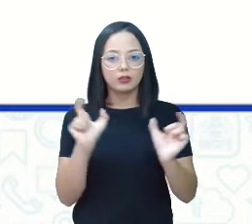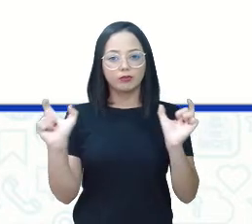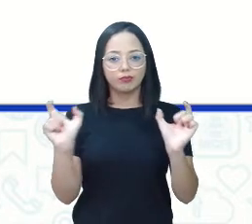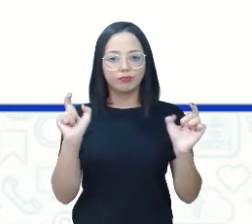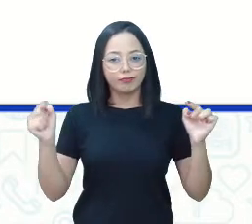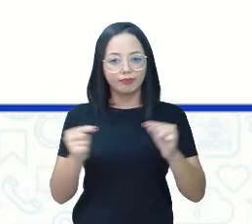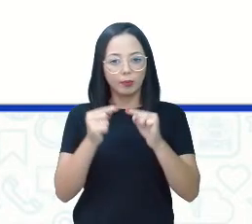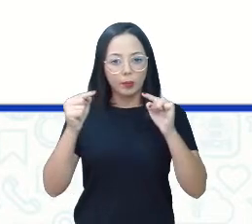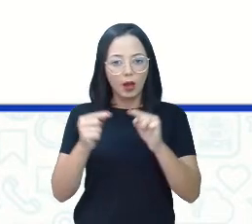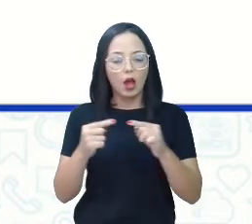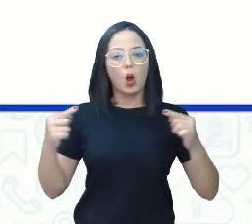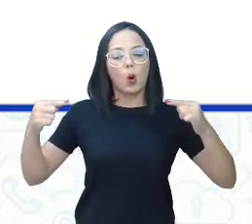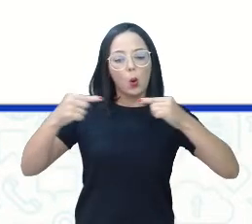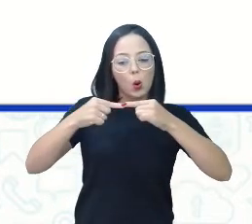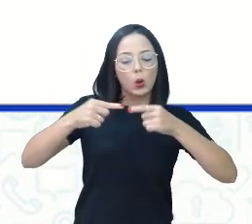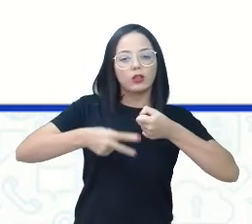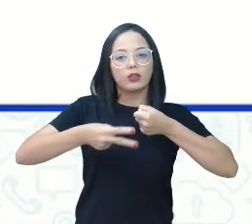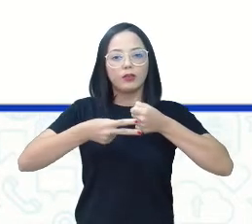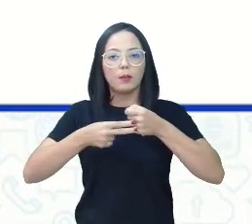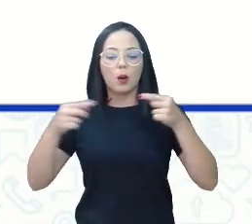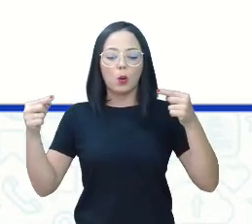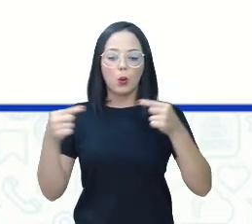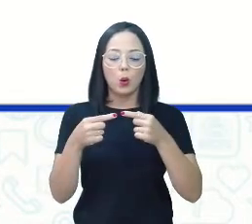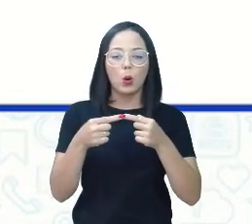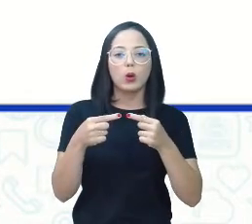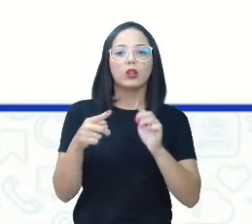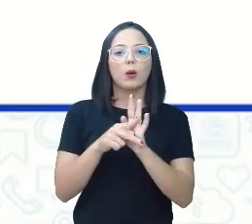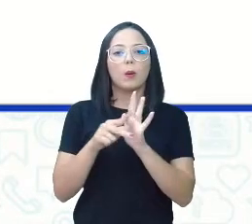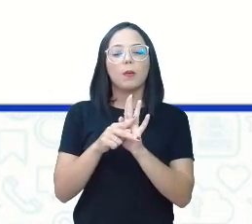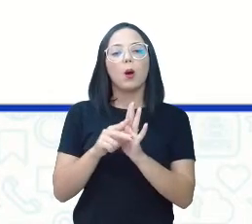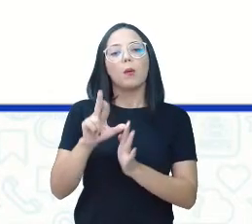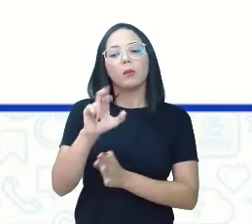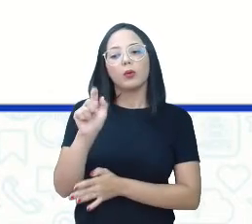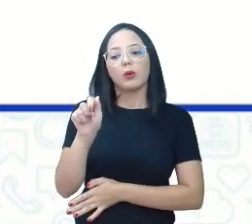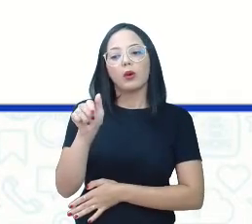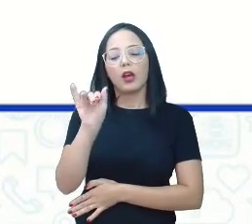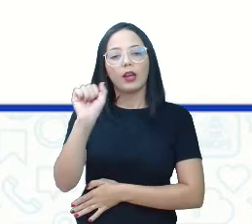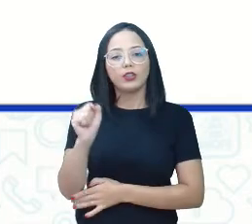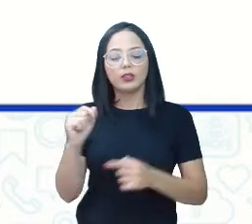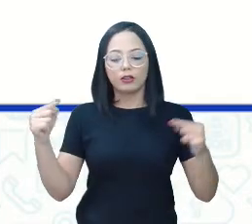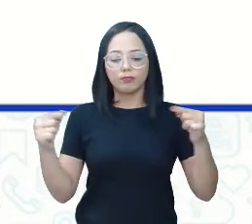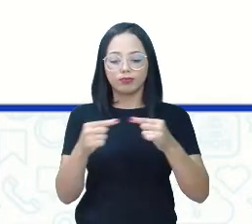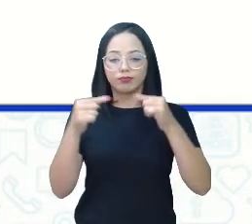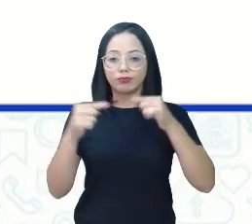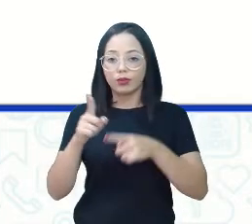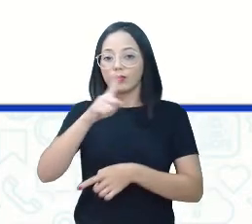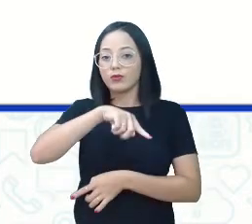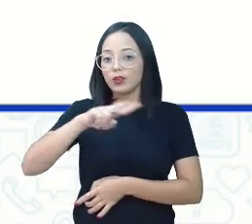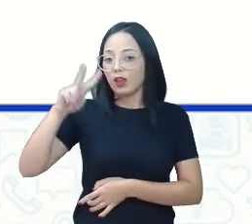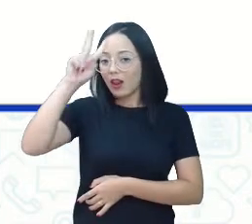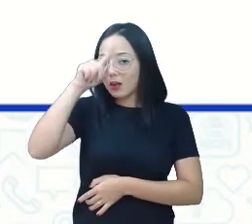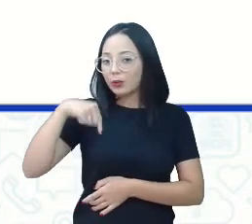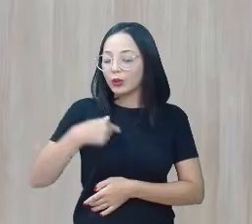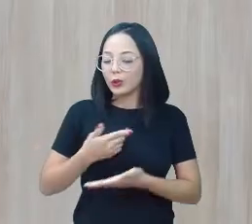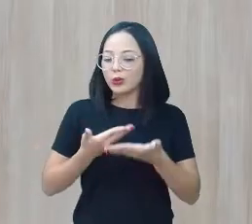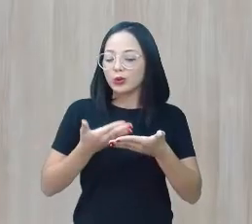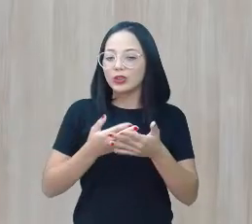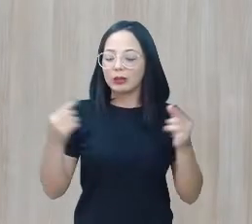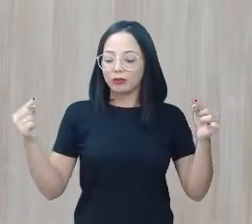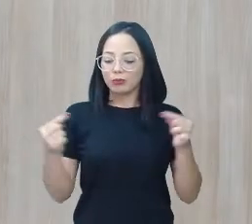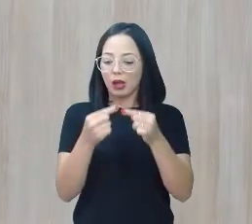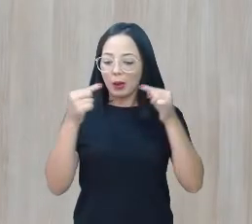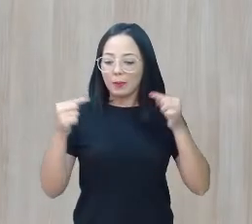a concordância verbal, nominal, a regência. Vocês lembram que quando estudamos